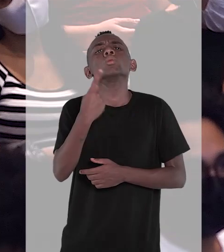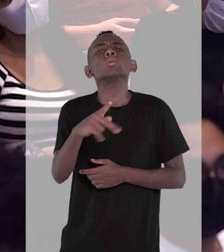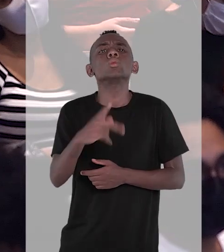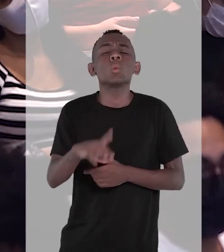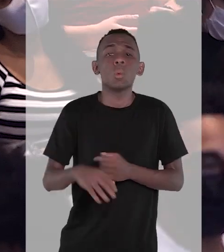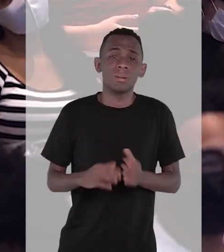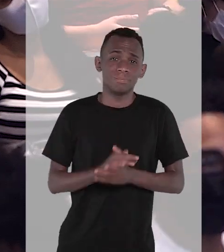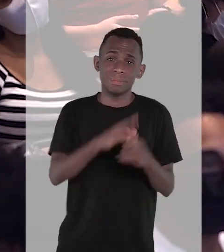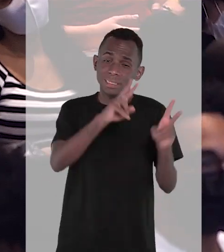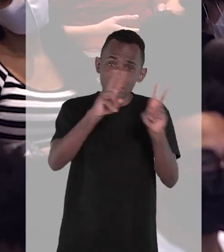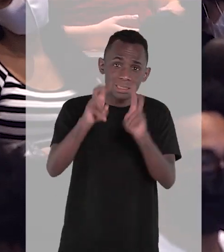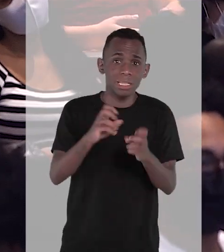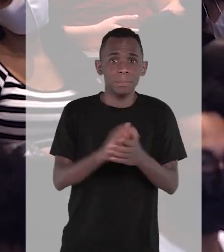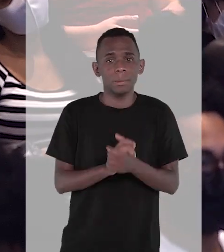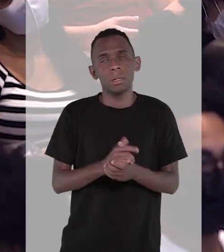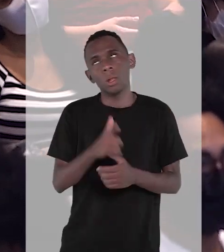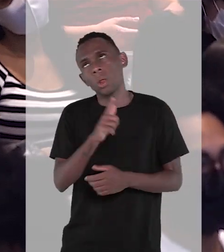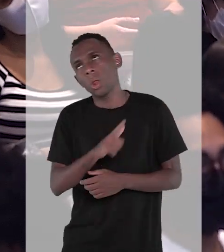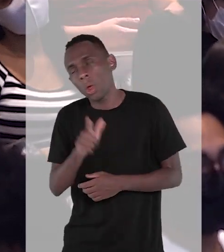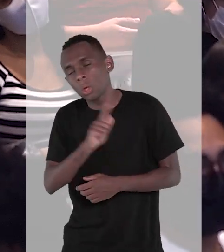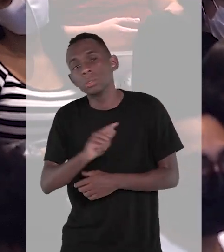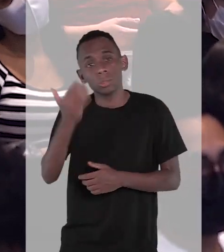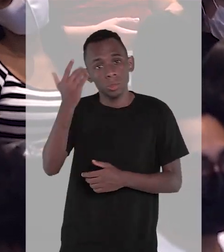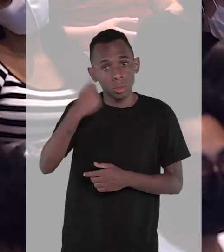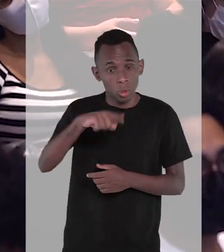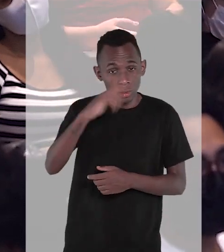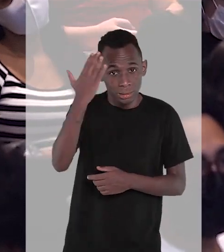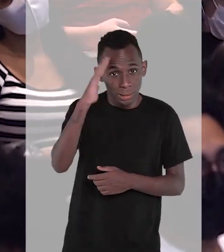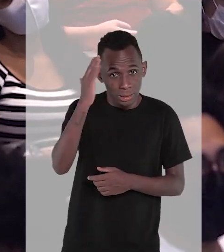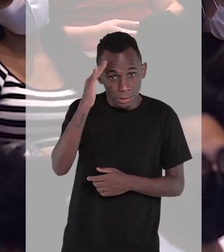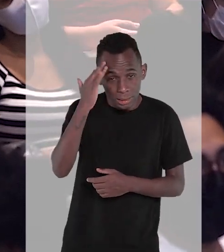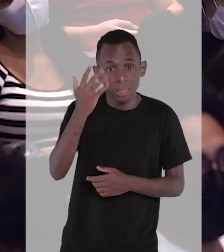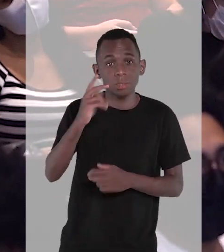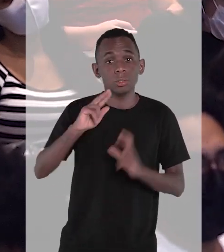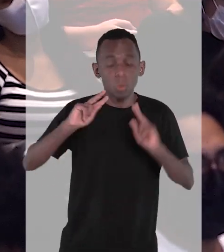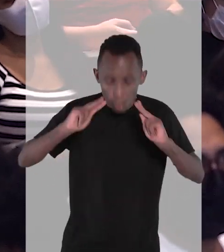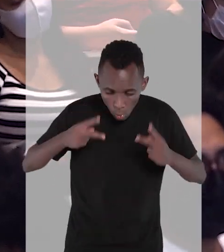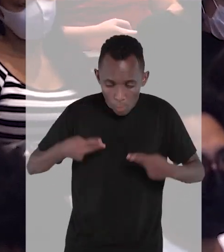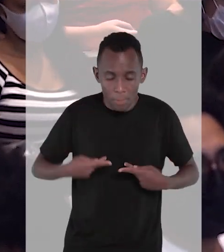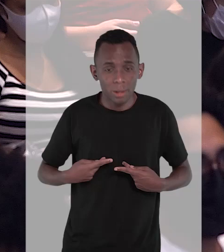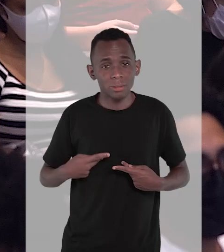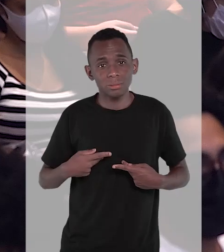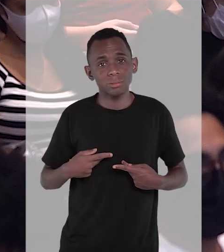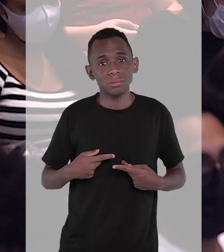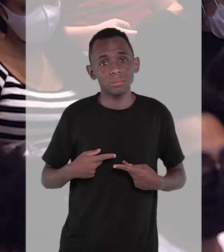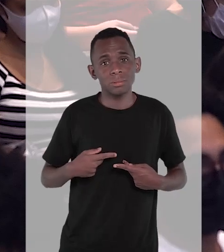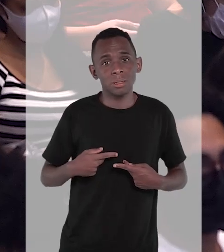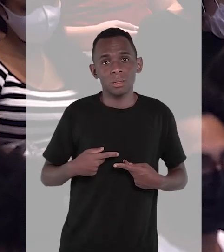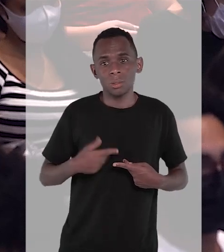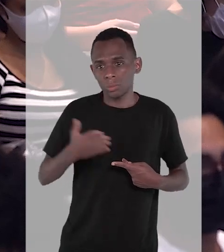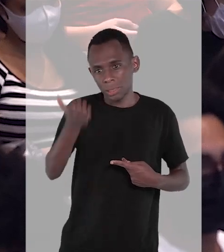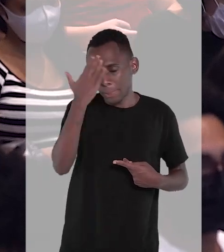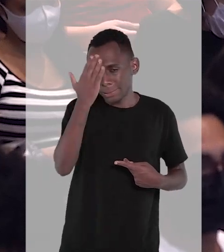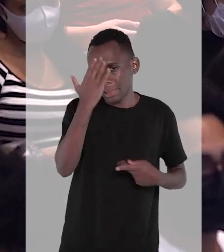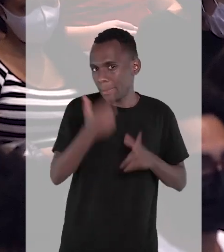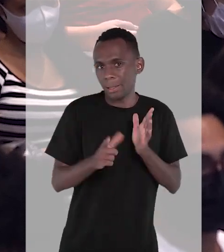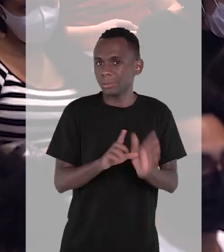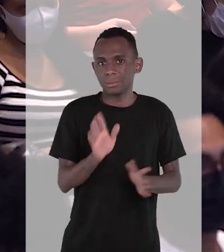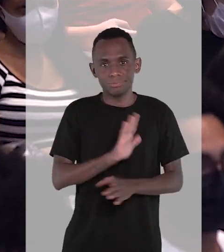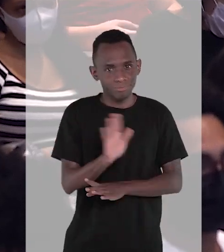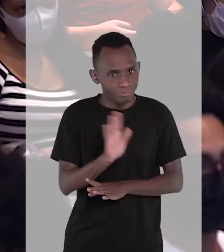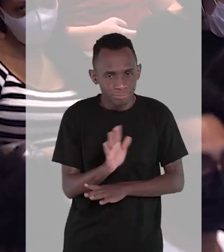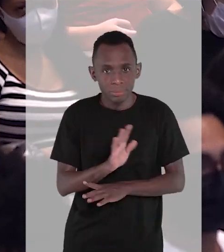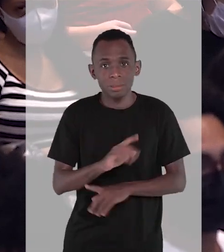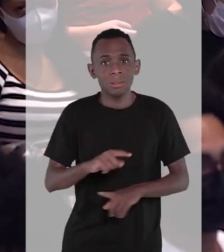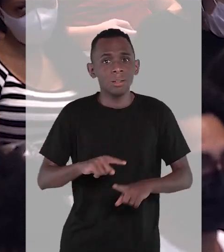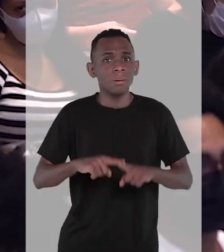sua opinião sobre isso, entendeu? Okay. Tudo bem que a gente entende que o ser humano é uma coisa, né, imprevisível,